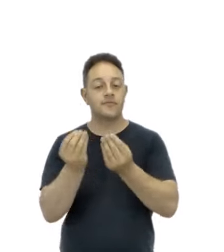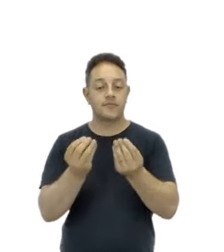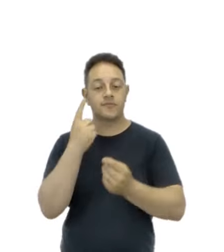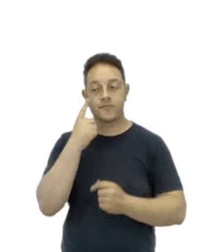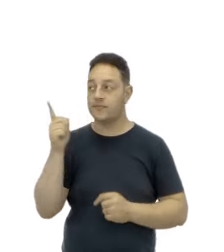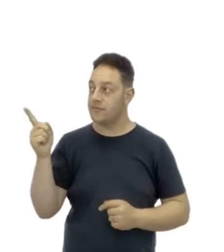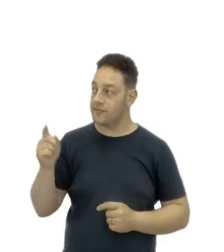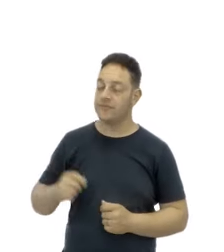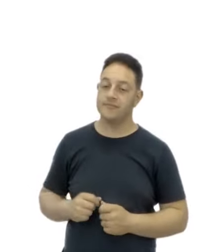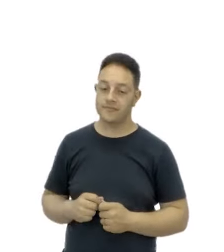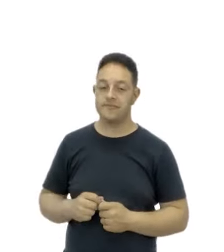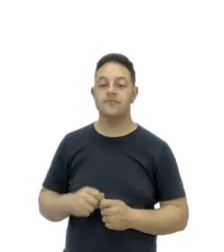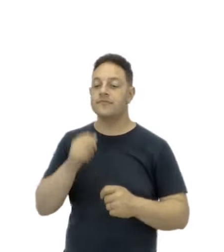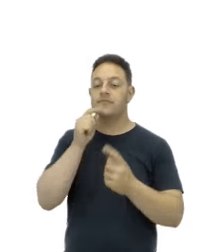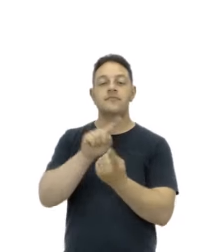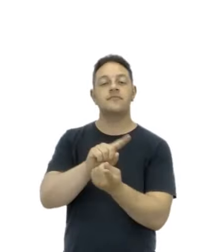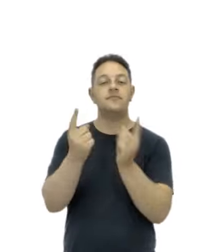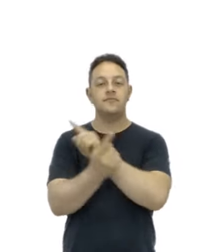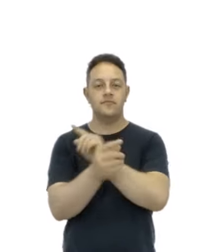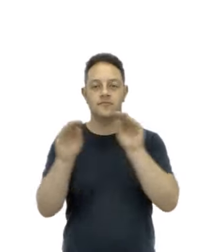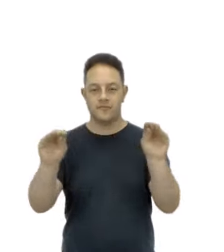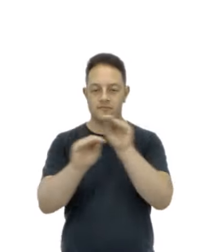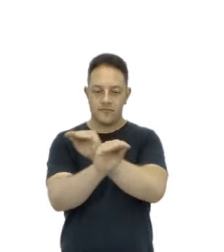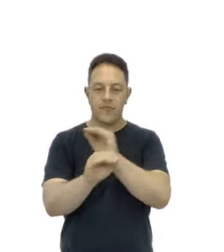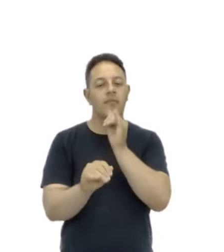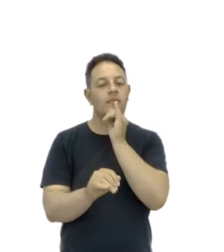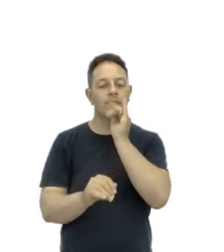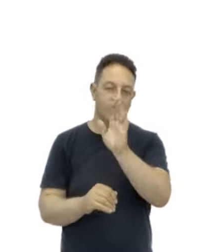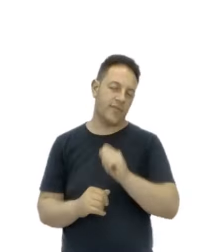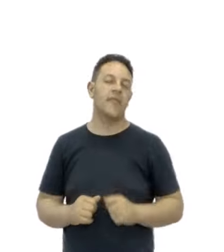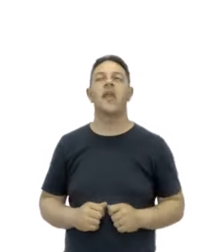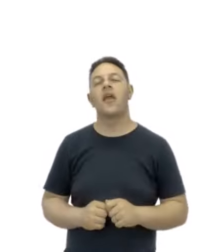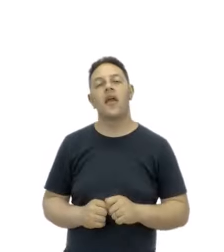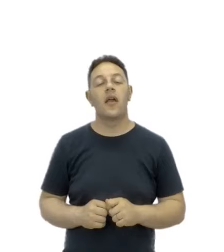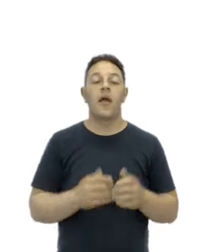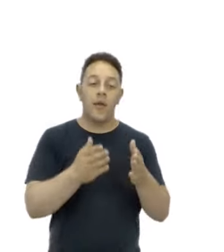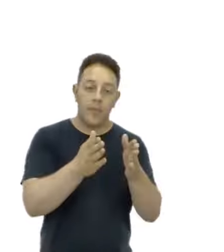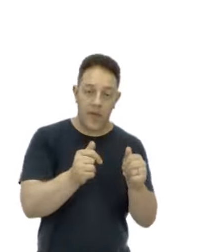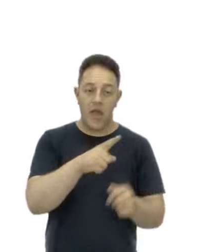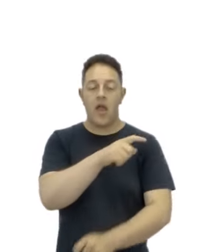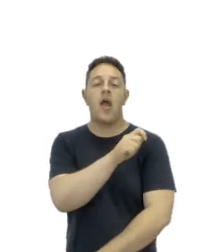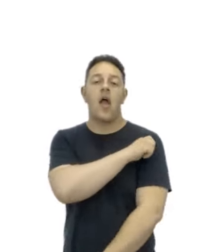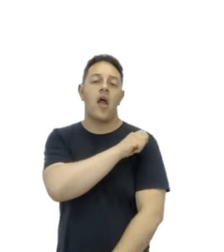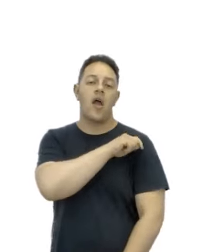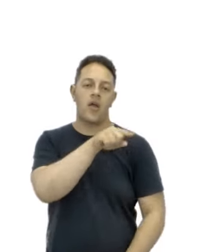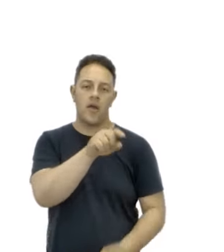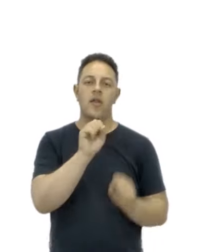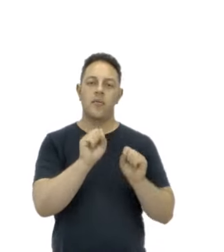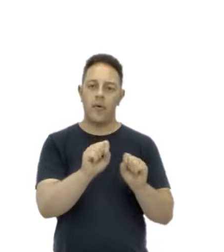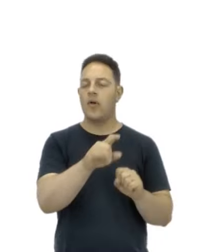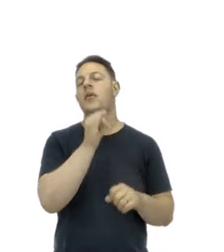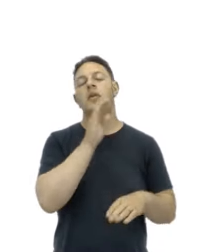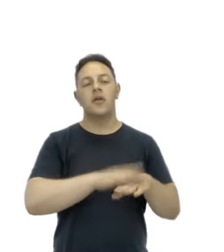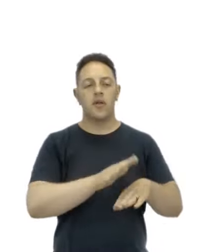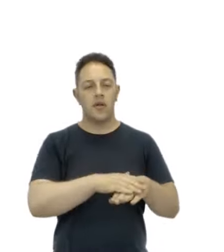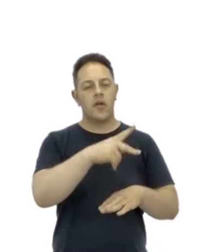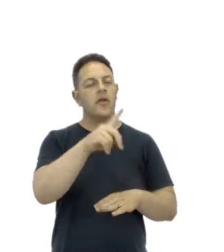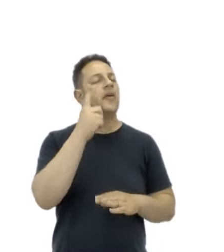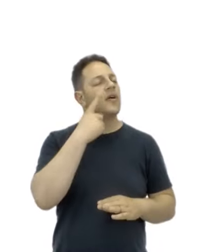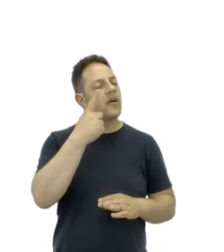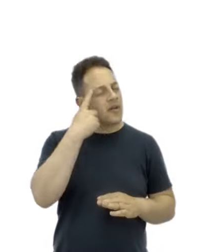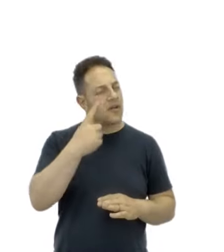pode ser inverter a ordem de alguns dados e pedir para os estudantes descobrirem, por exemplo, o